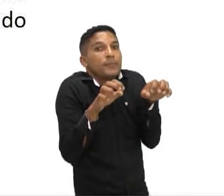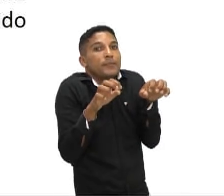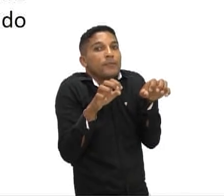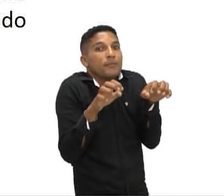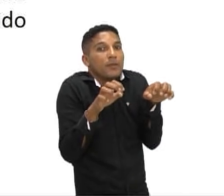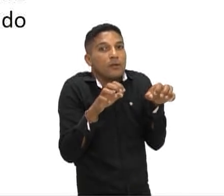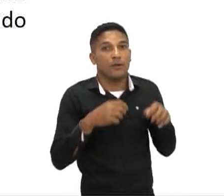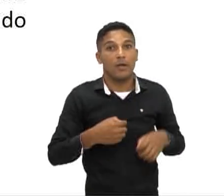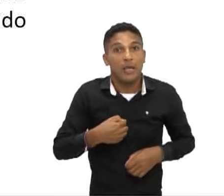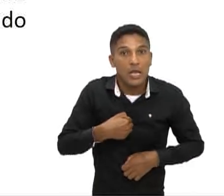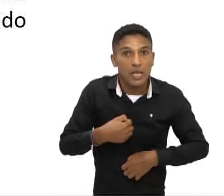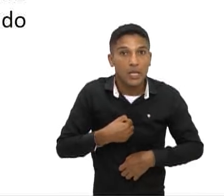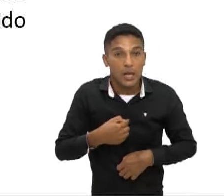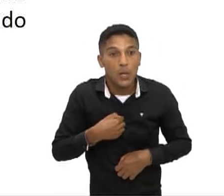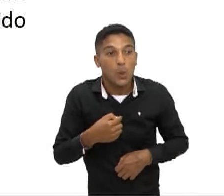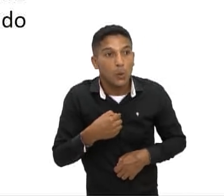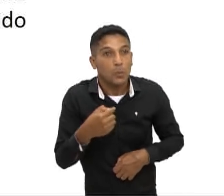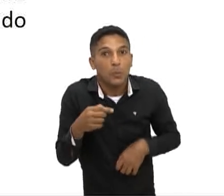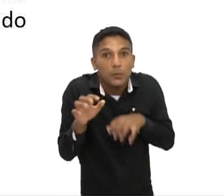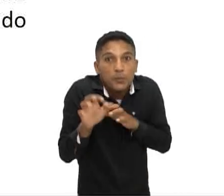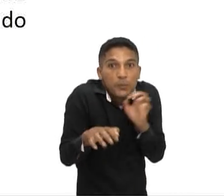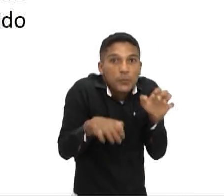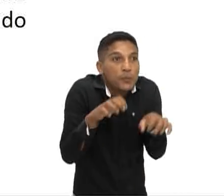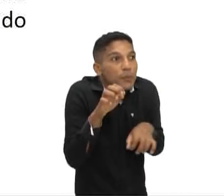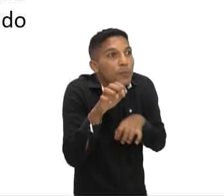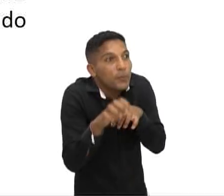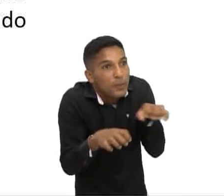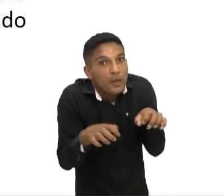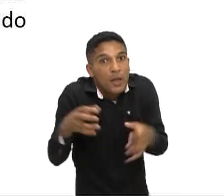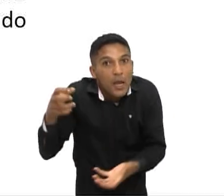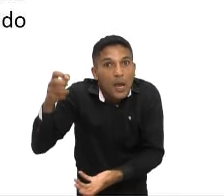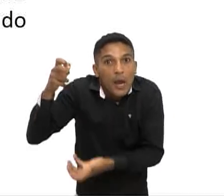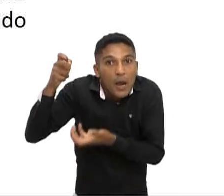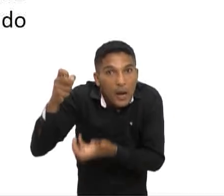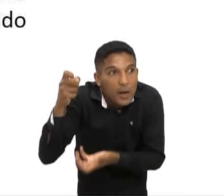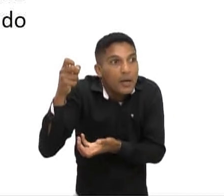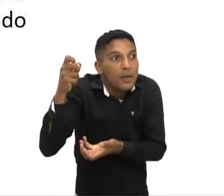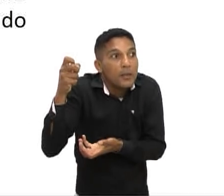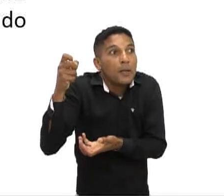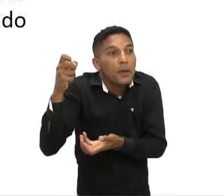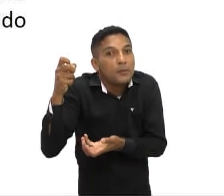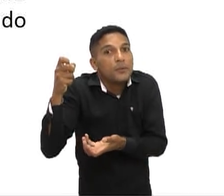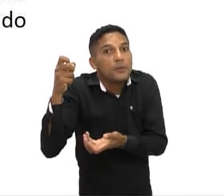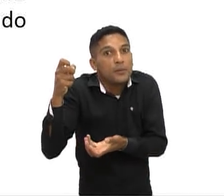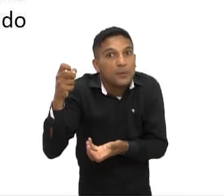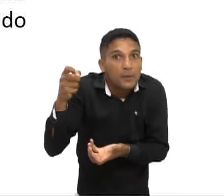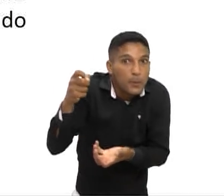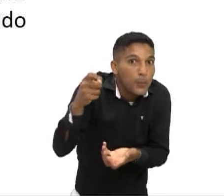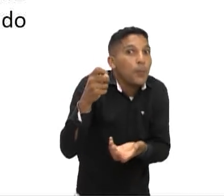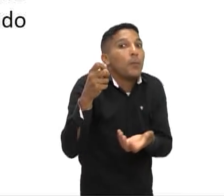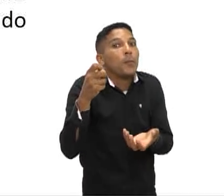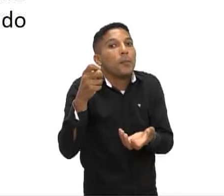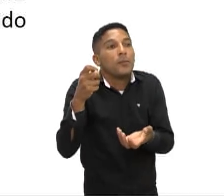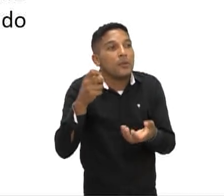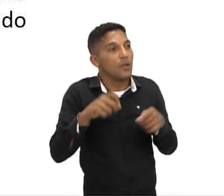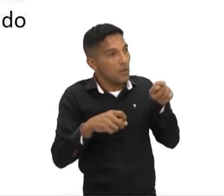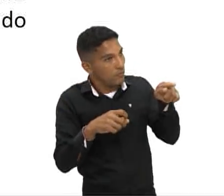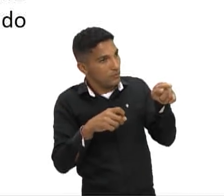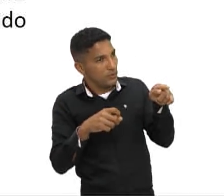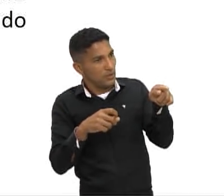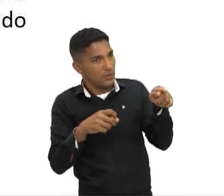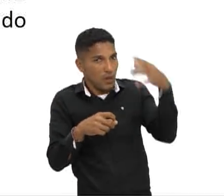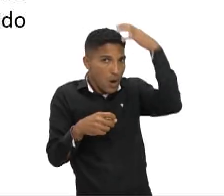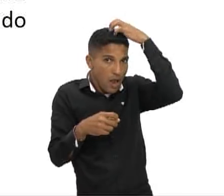senhor, e achei que era meu dever homenagear o mais poderoso mago da região. Ouvi falar que o senhor pode